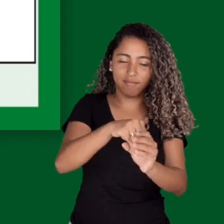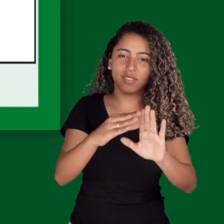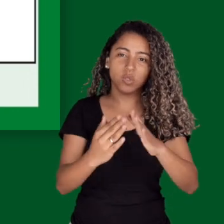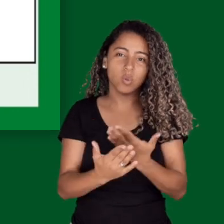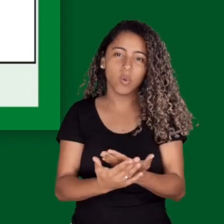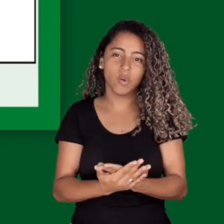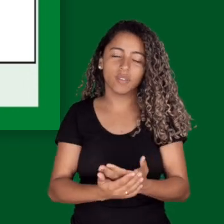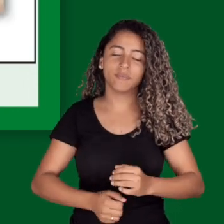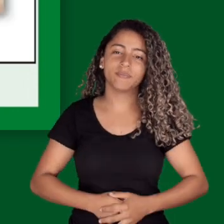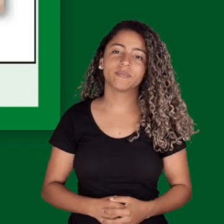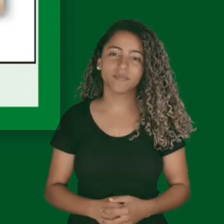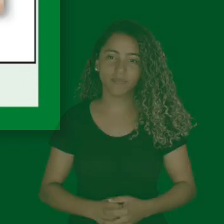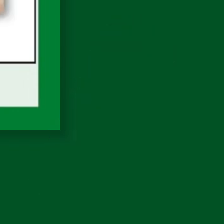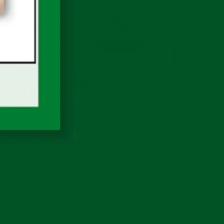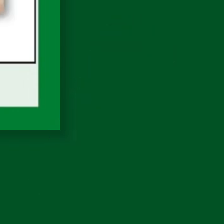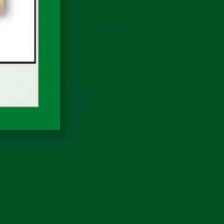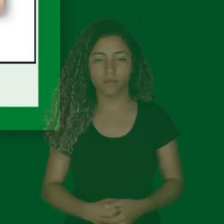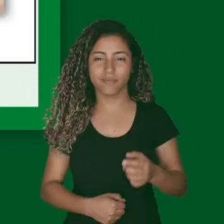escolas.